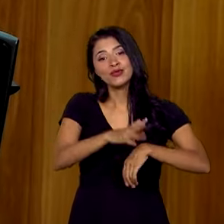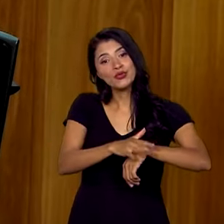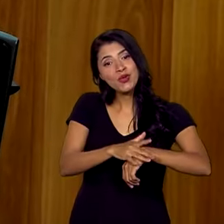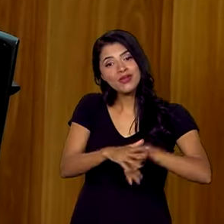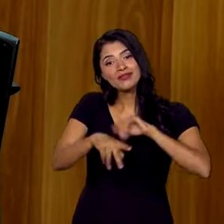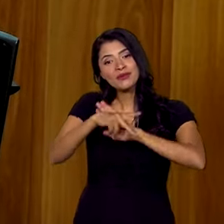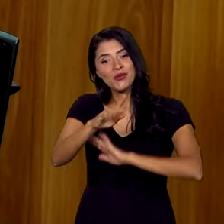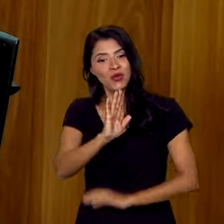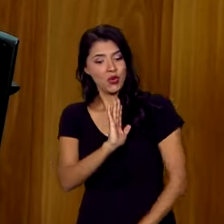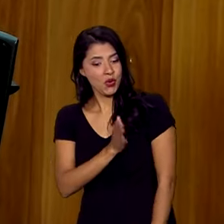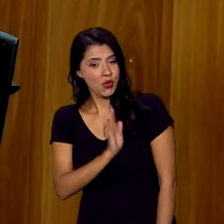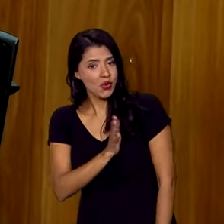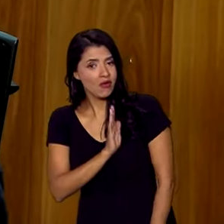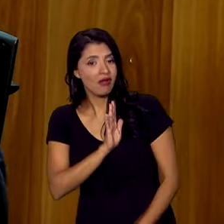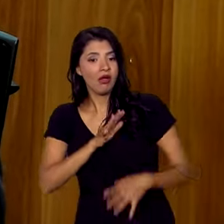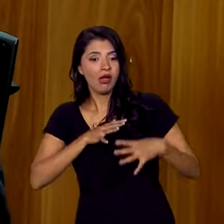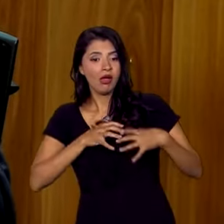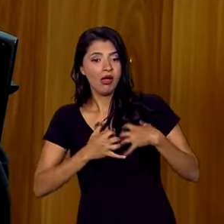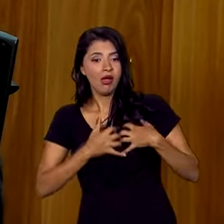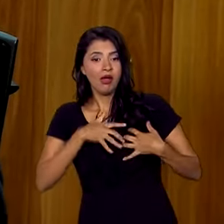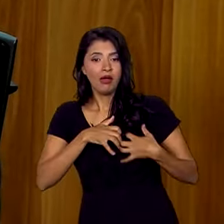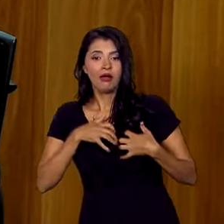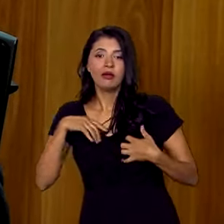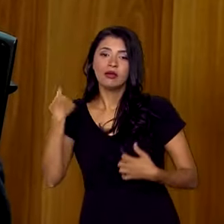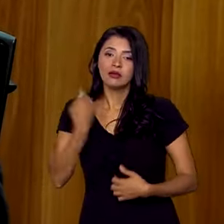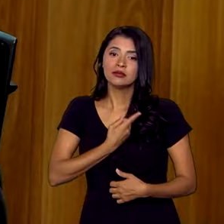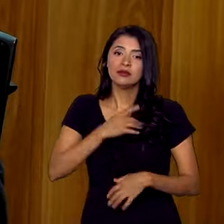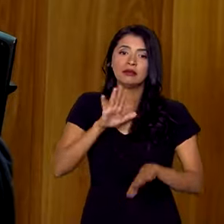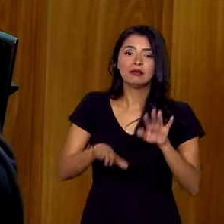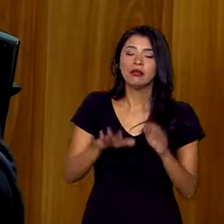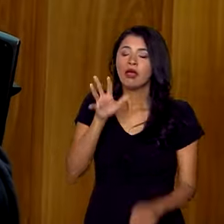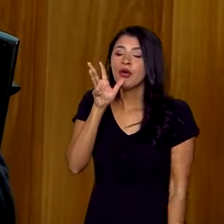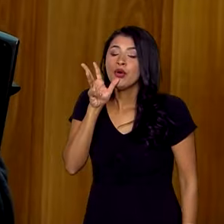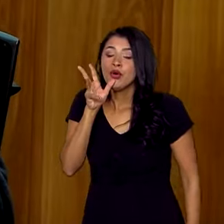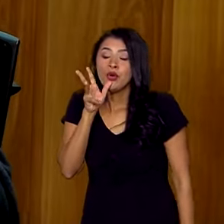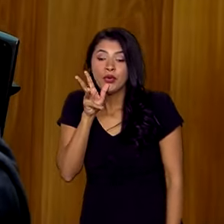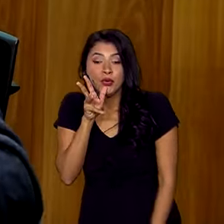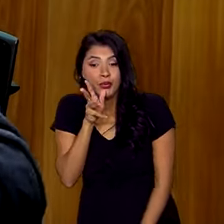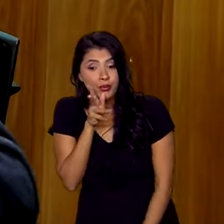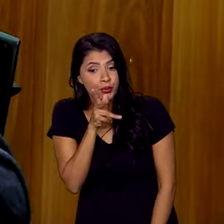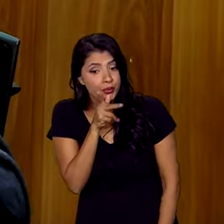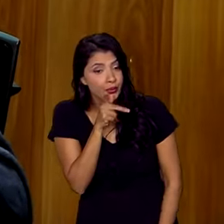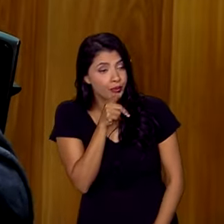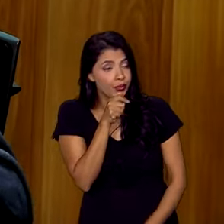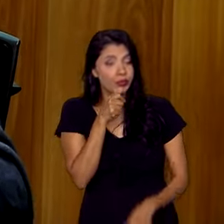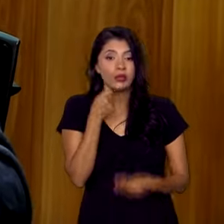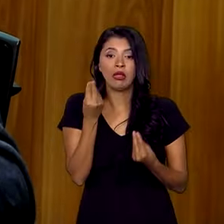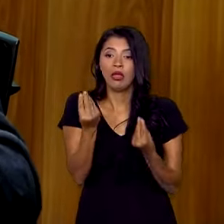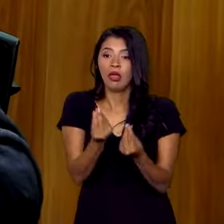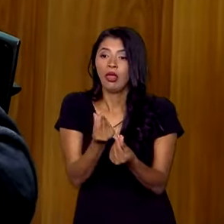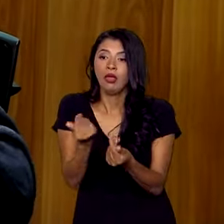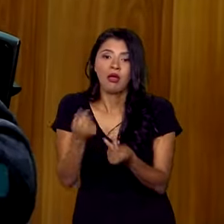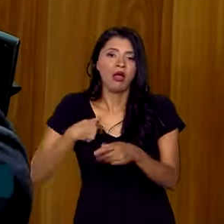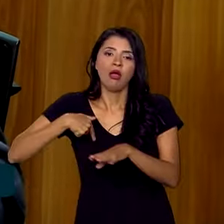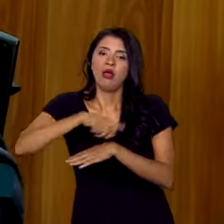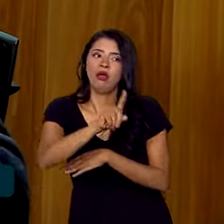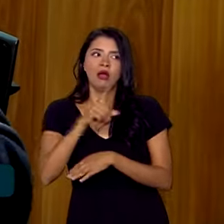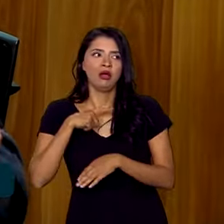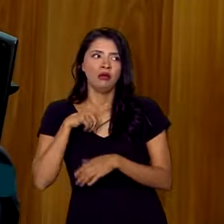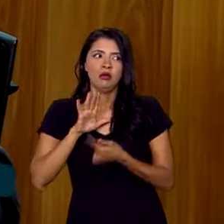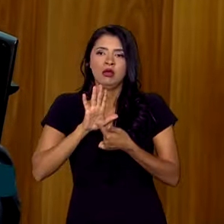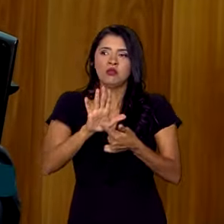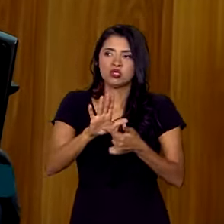do coração e a gente às vezes demora muito tempo muito nesse sentimento de invulnerabilidade não eu não vou não posso